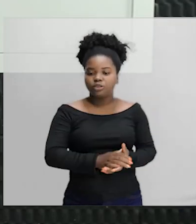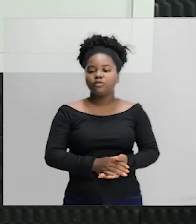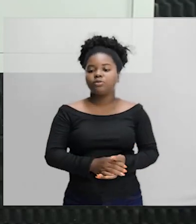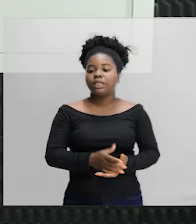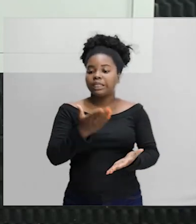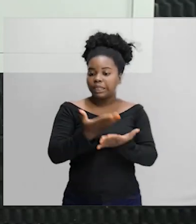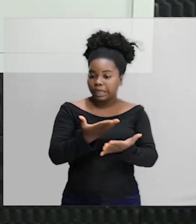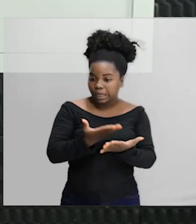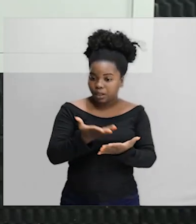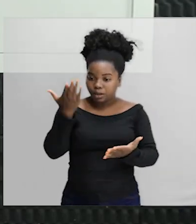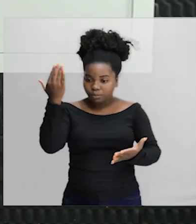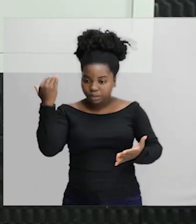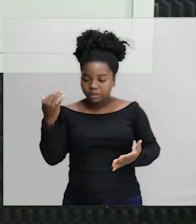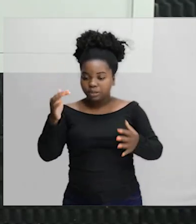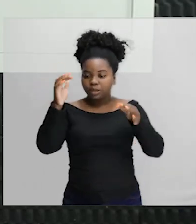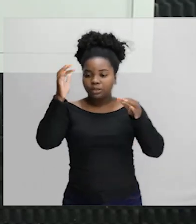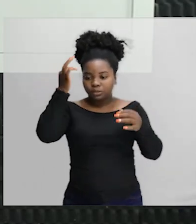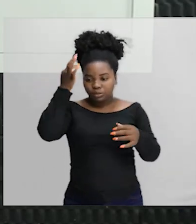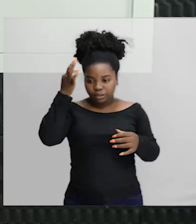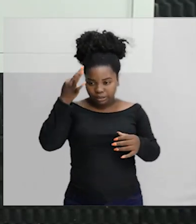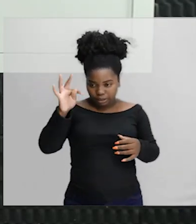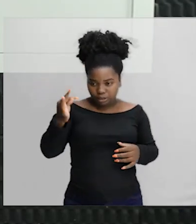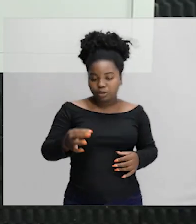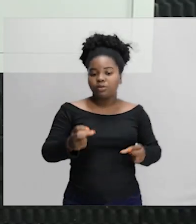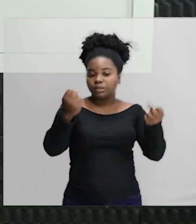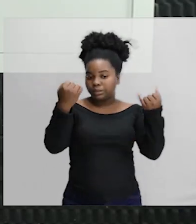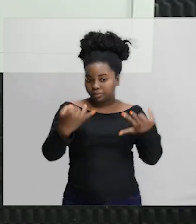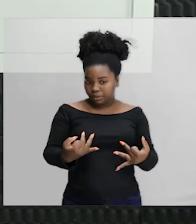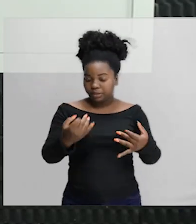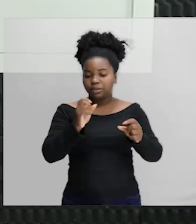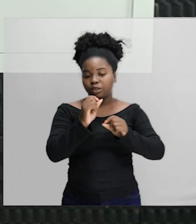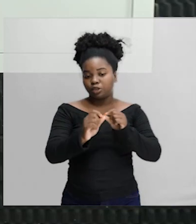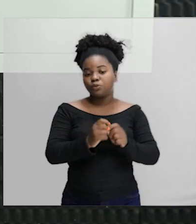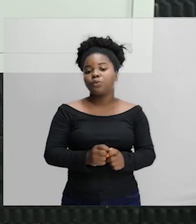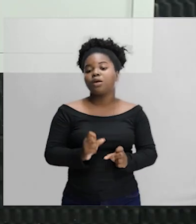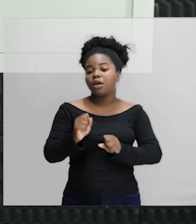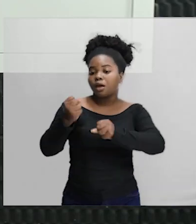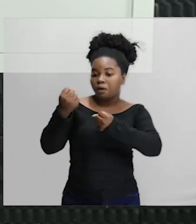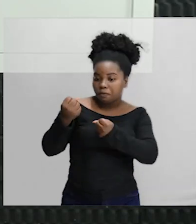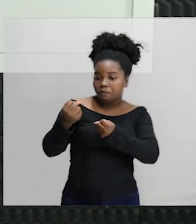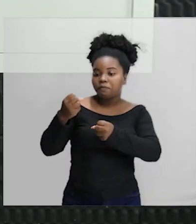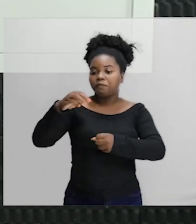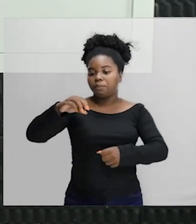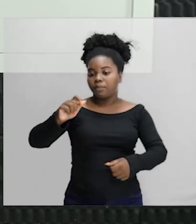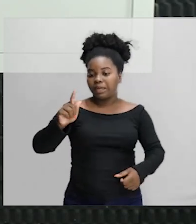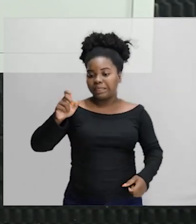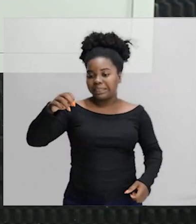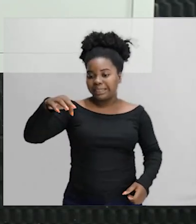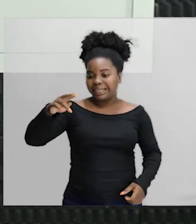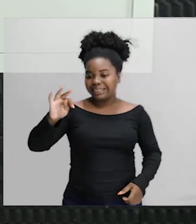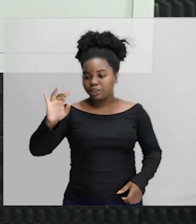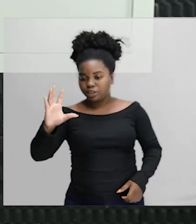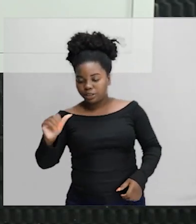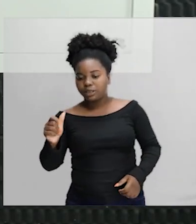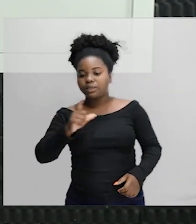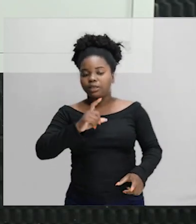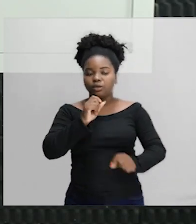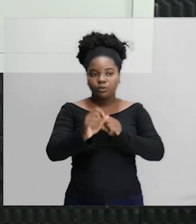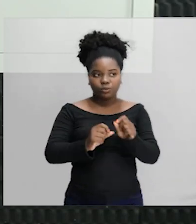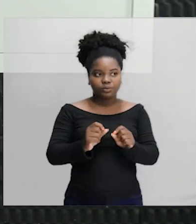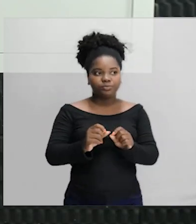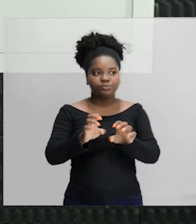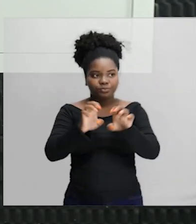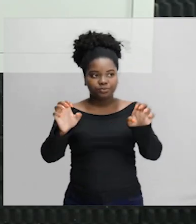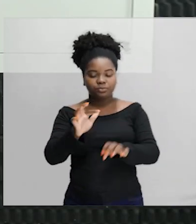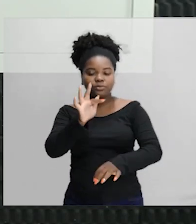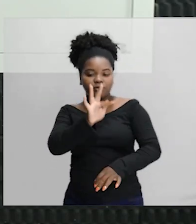aula e na primeira parte dos exercícios que a força magnética ela era dada pela carga,